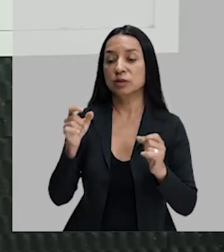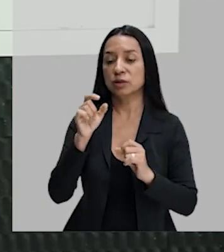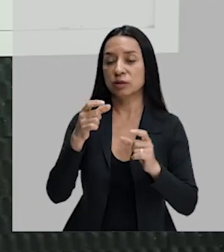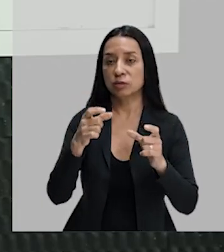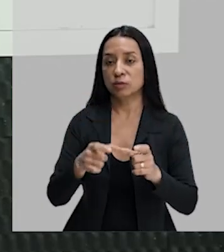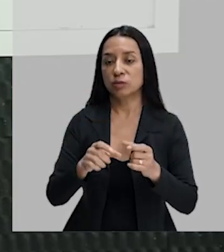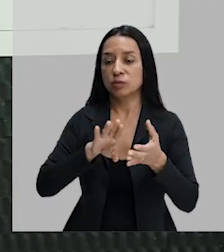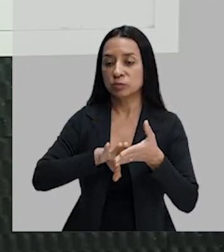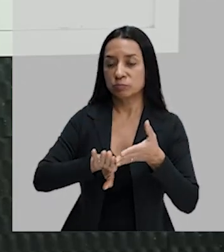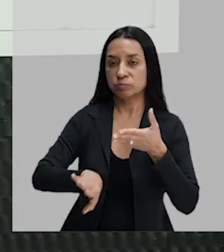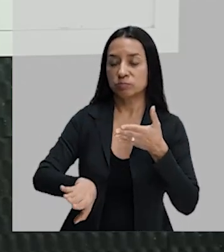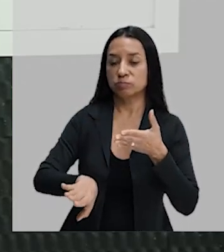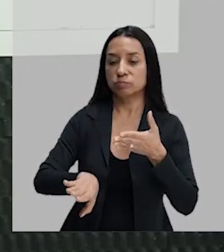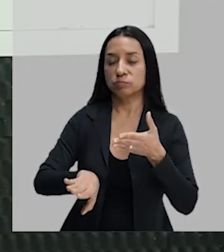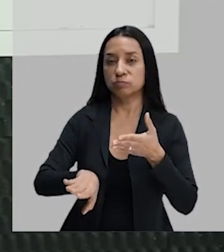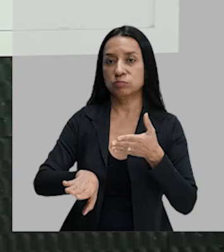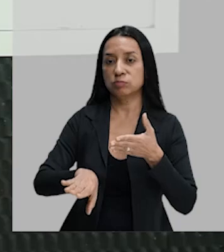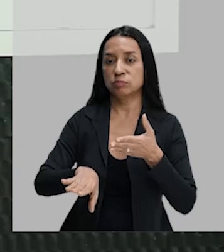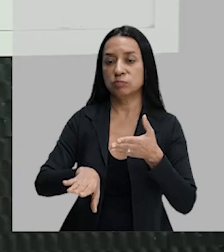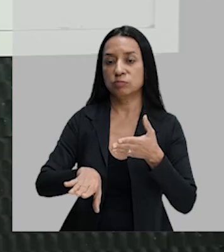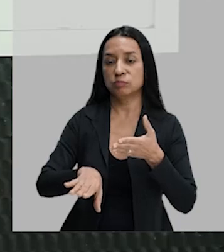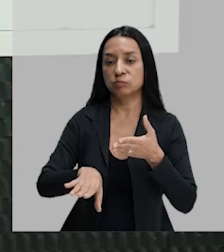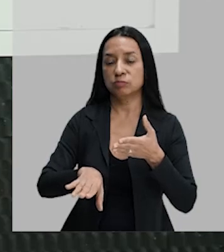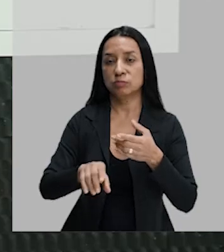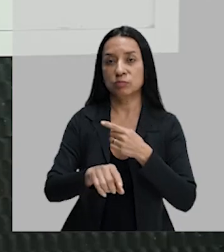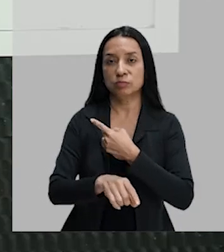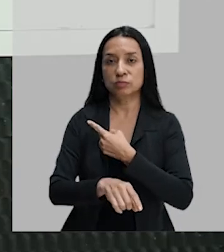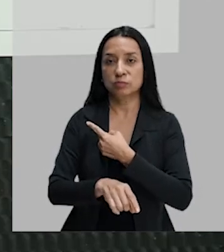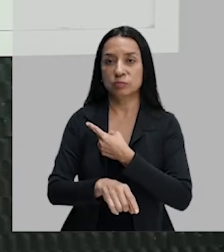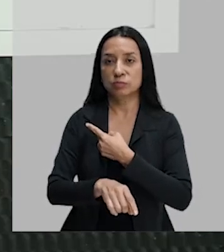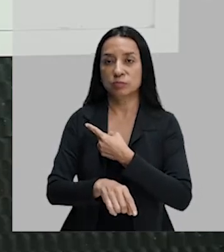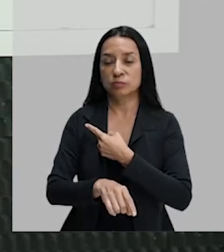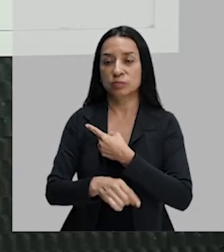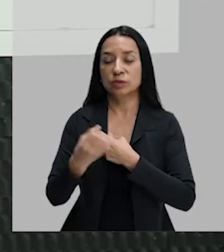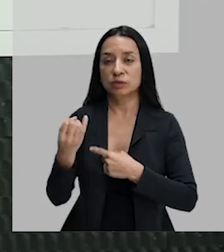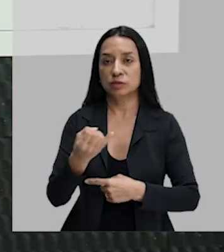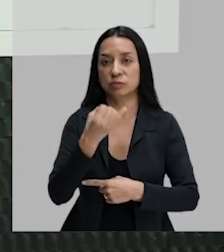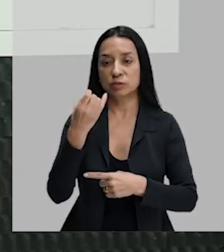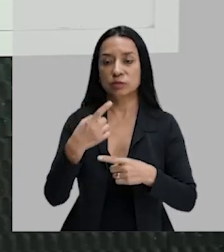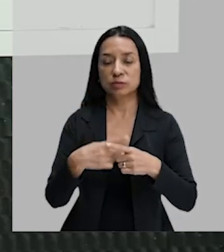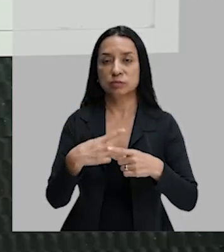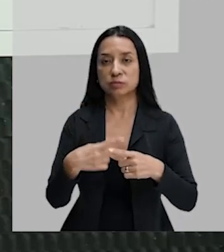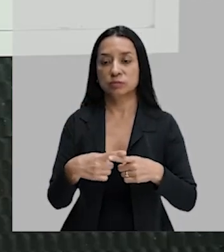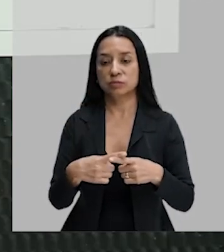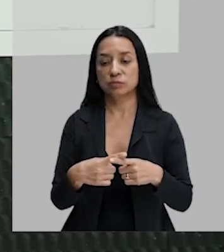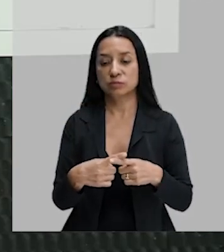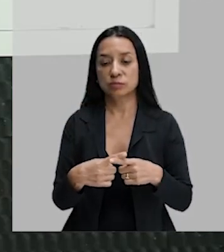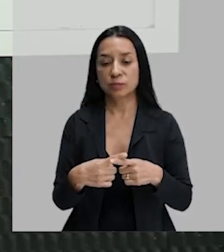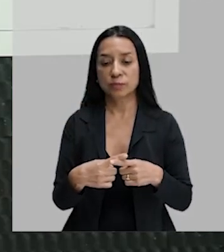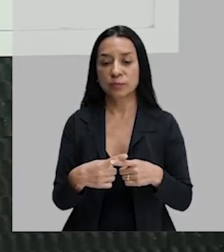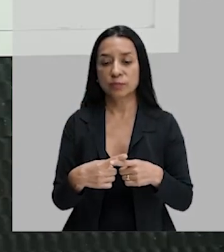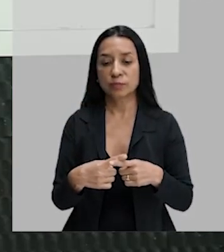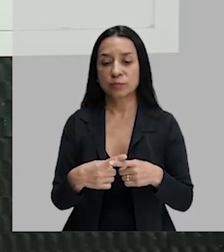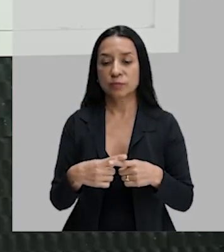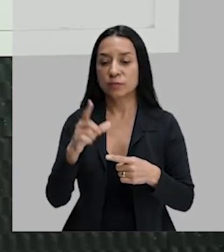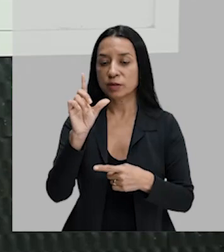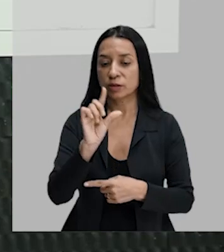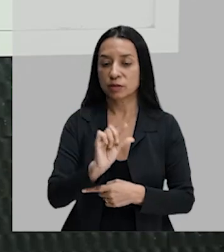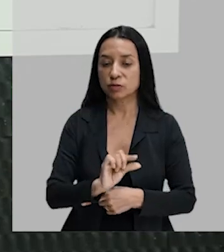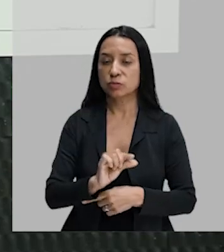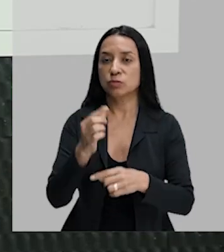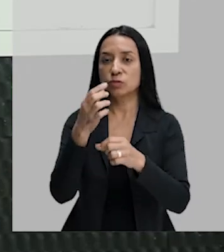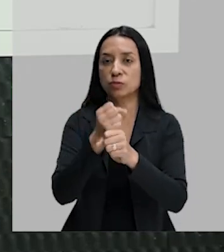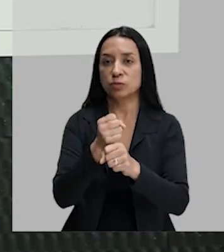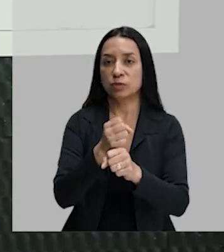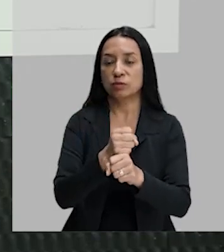você elimine uma parcela dessa aqui é importante porque é você diminui a sua conta